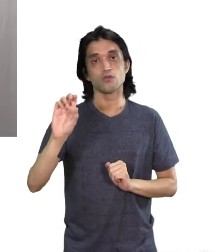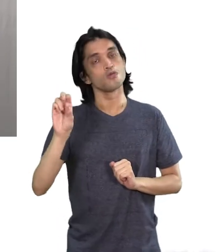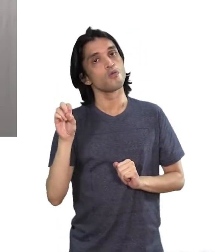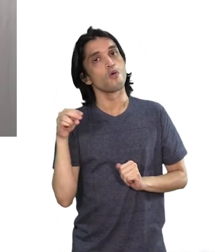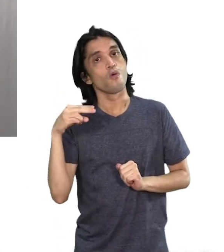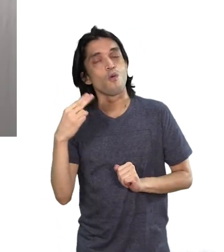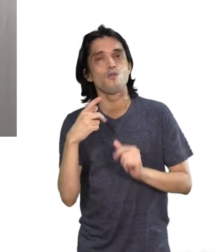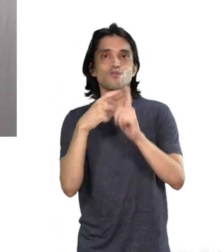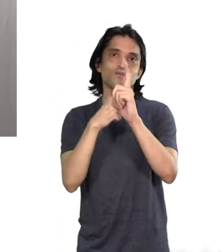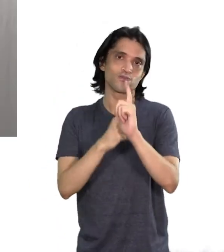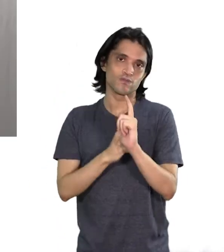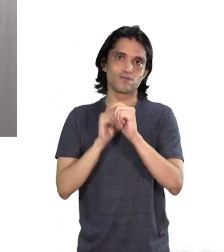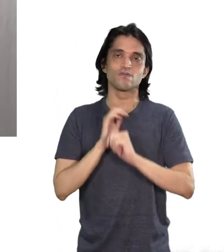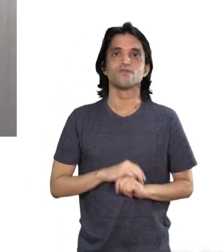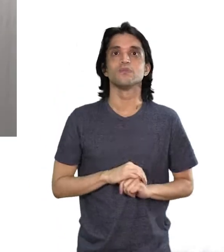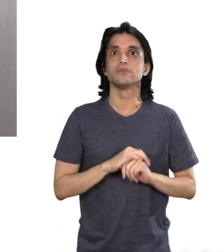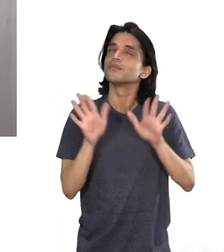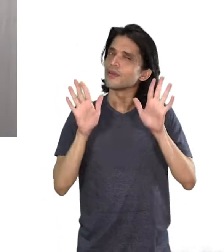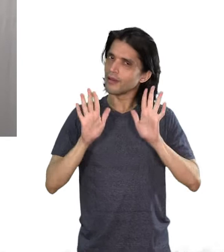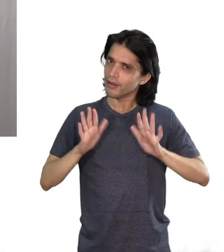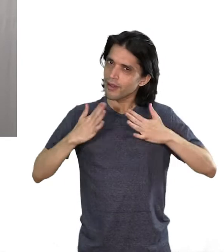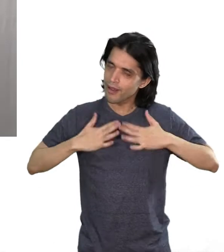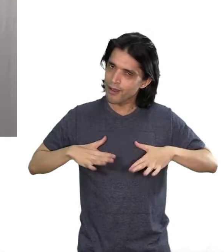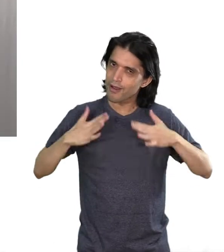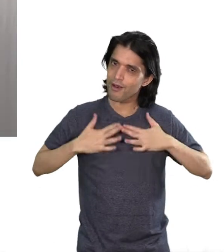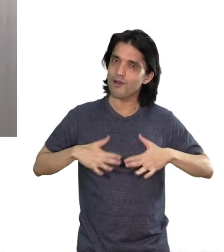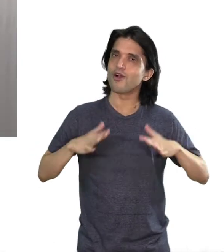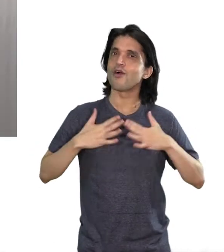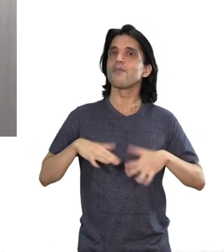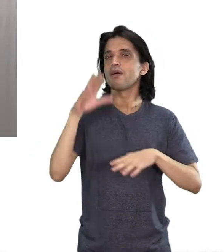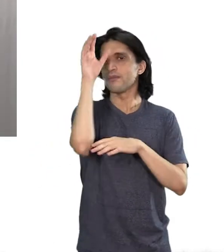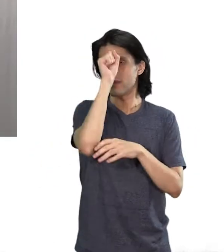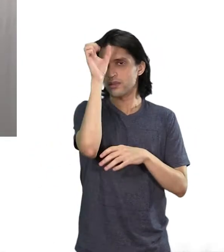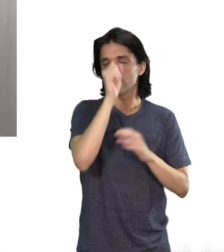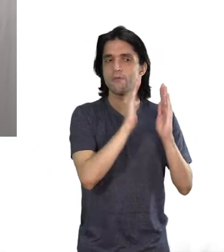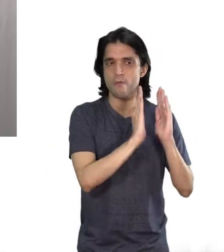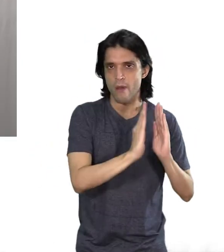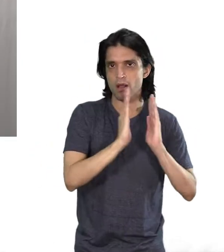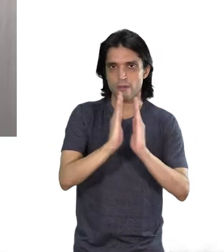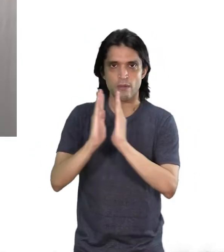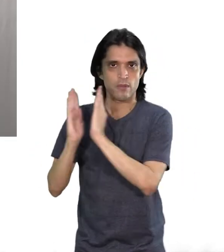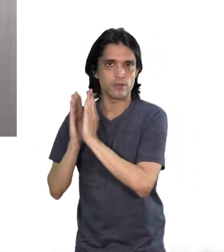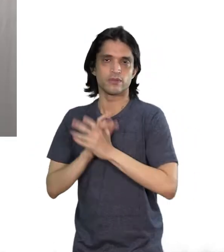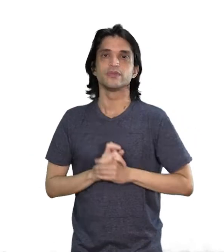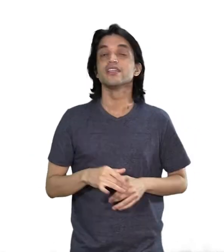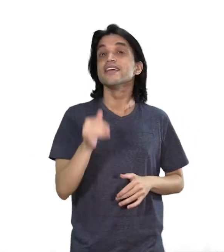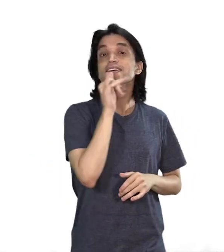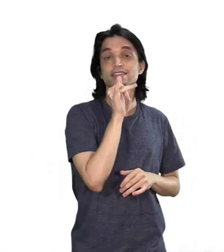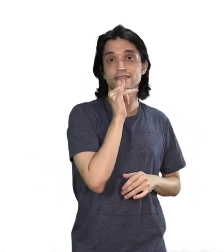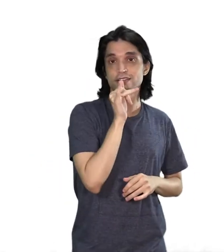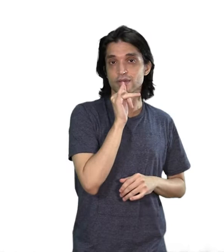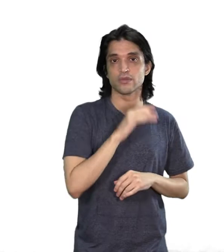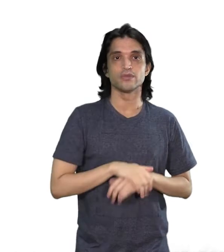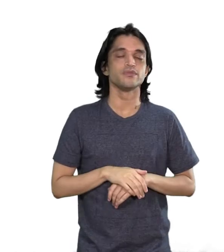subordinação. Calma, tranquilinhos, aprenderemos passo a passo. Vamos para o exemplo. Não